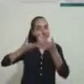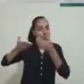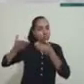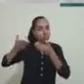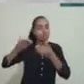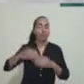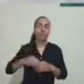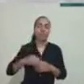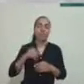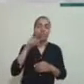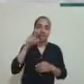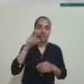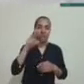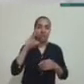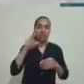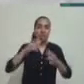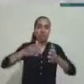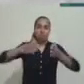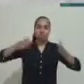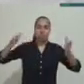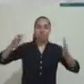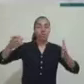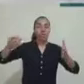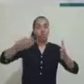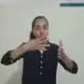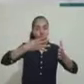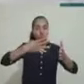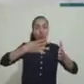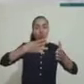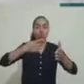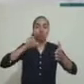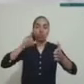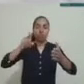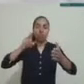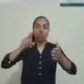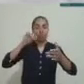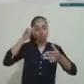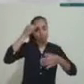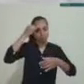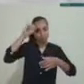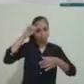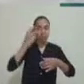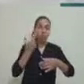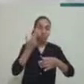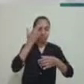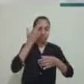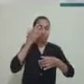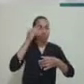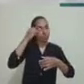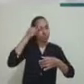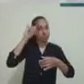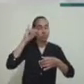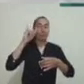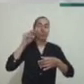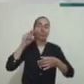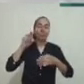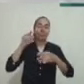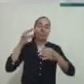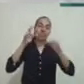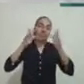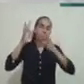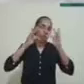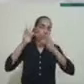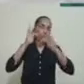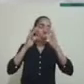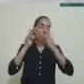com esse aparelho aqui, Crosslink, evita-se que faça transplante de córnea. Então, é muito importante nós